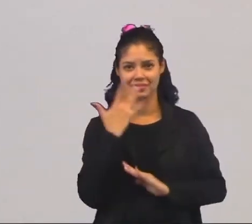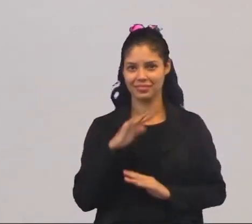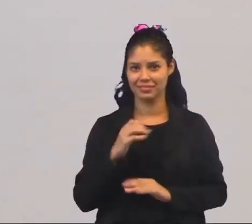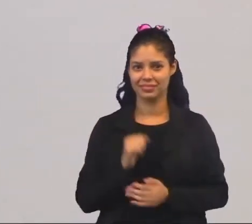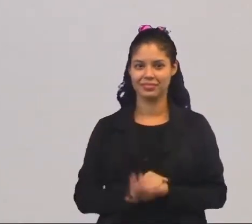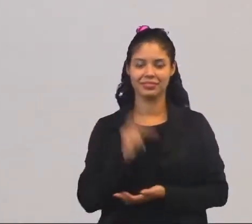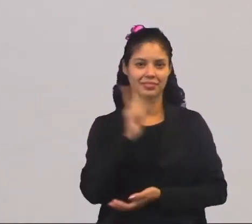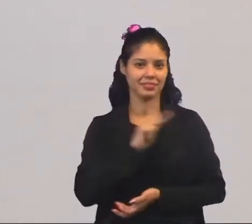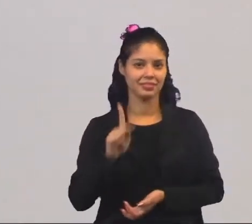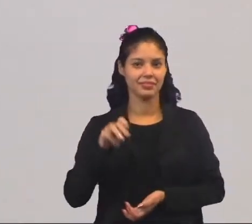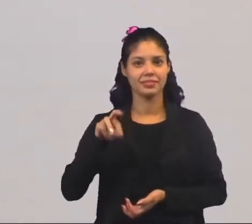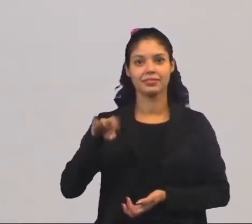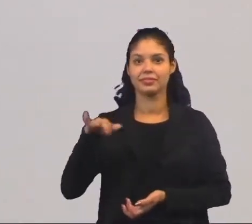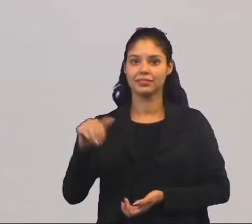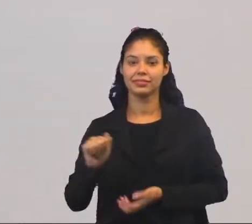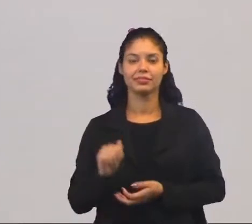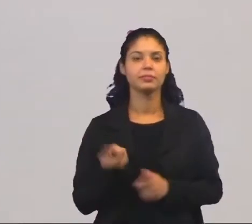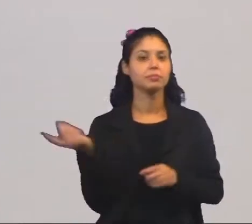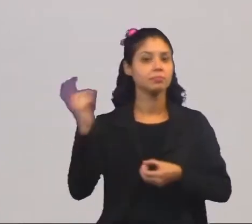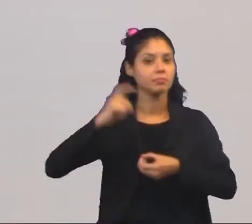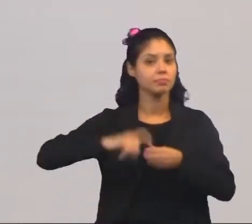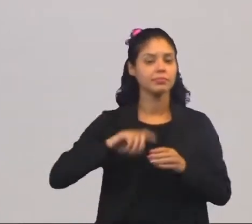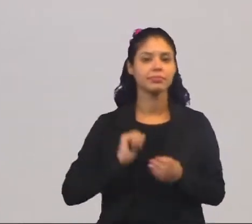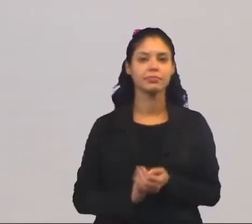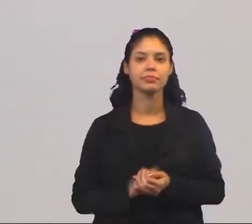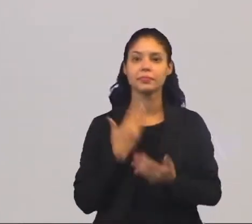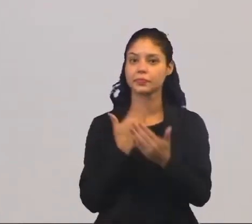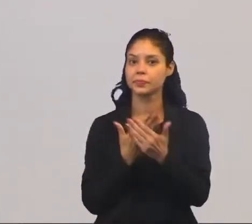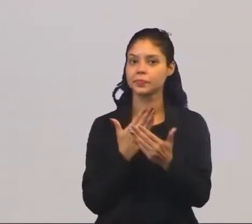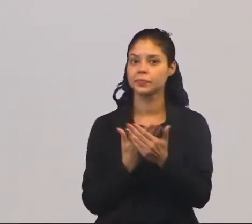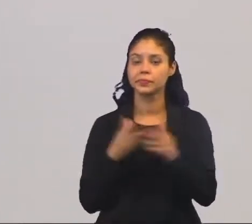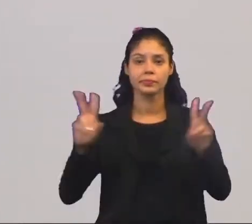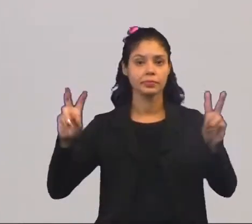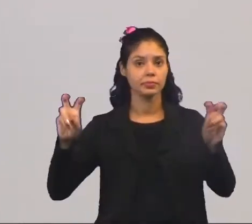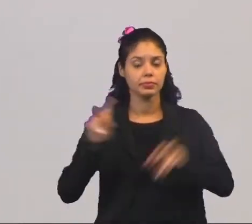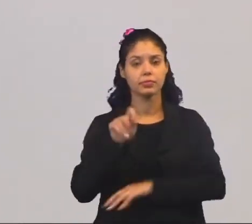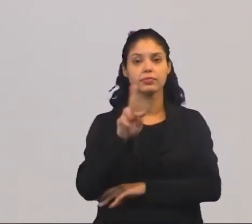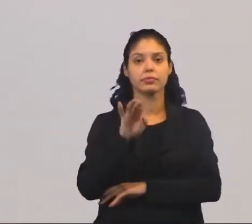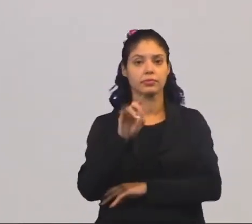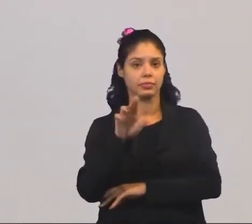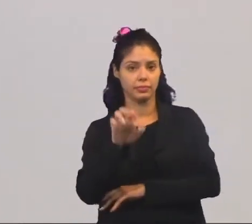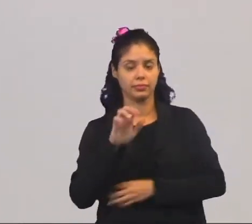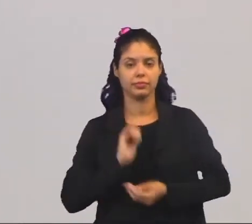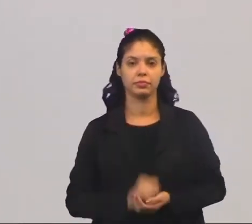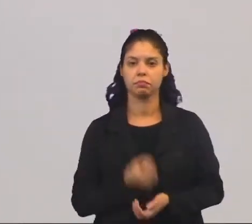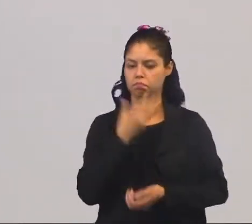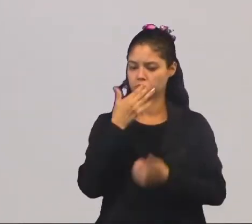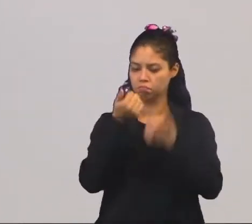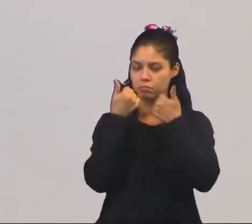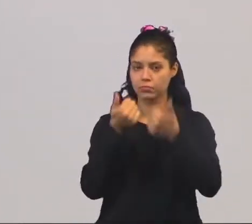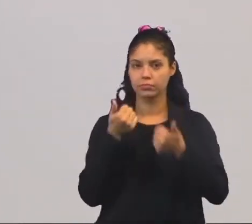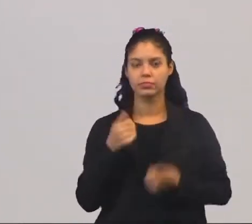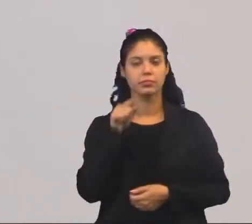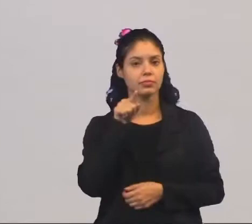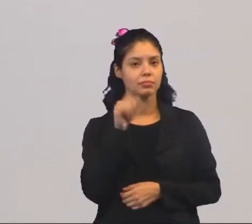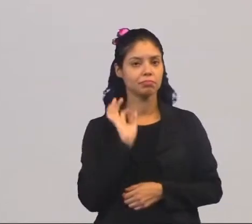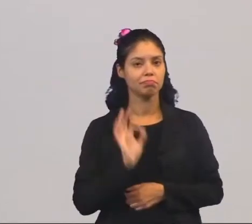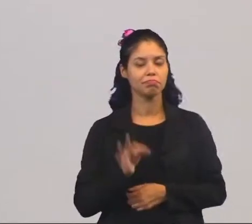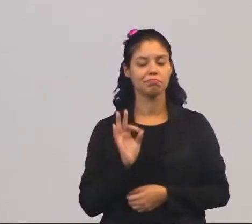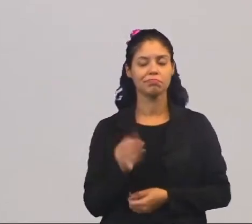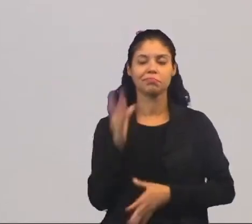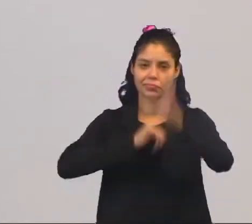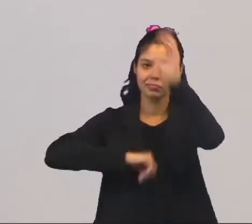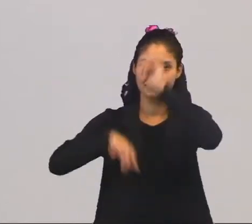Olá, crianças, eu sou a professora Marina, estamos de volta com a nossa aula sobre verbete. Muito bem, tenho certeza que você